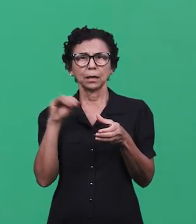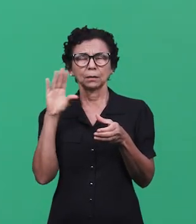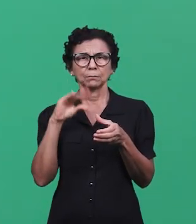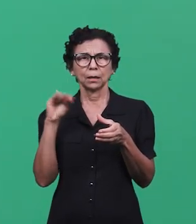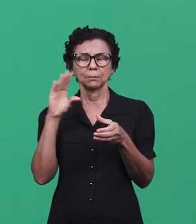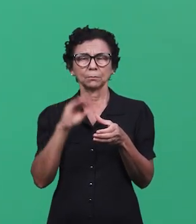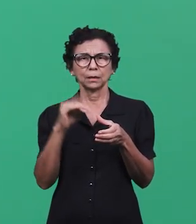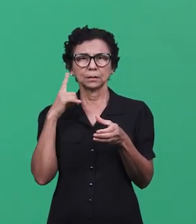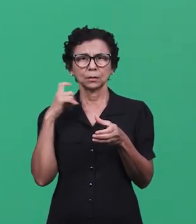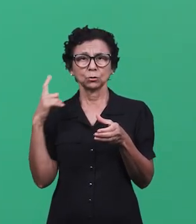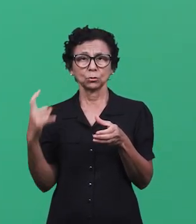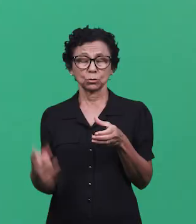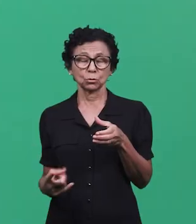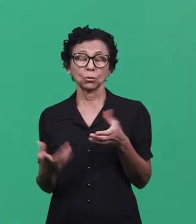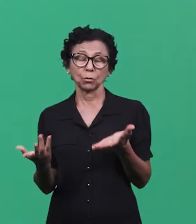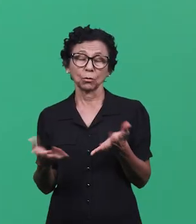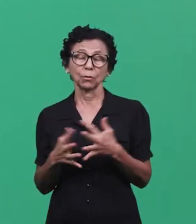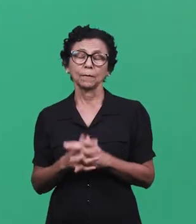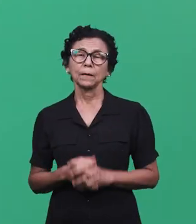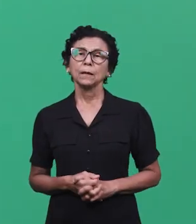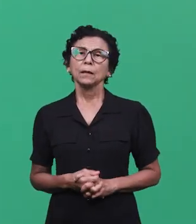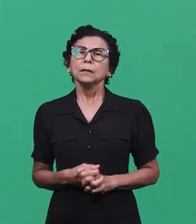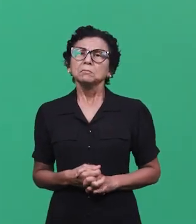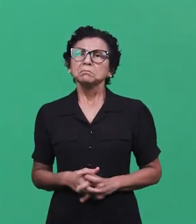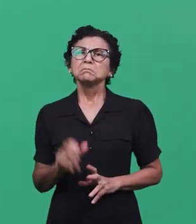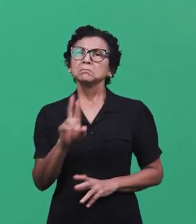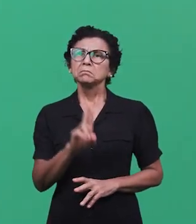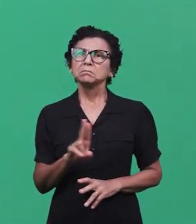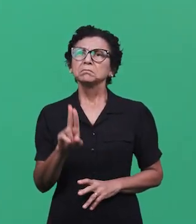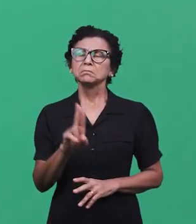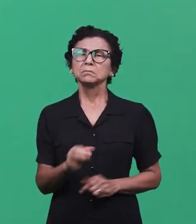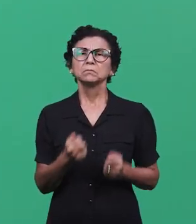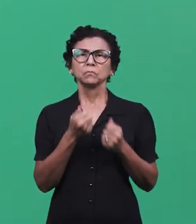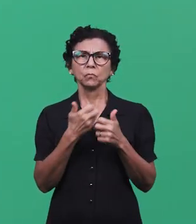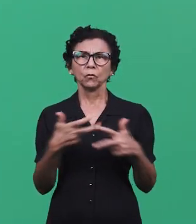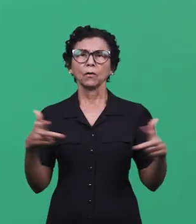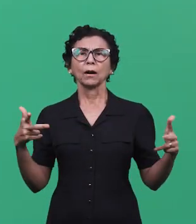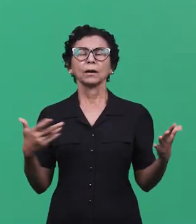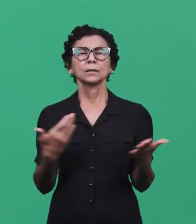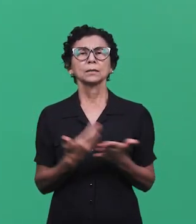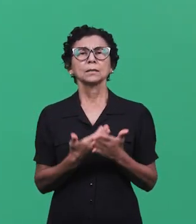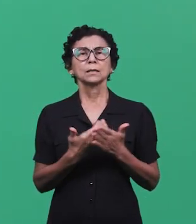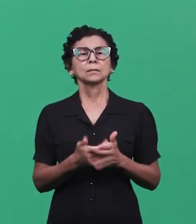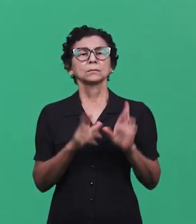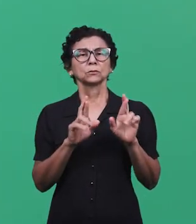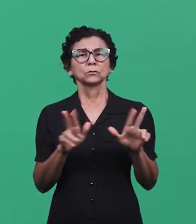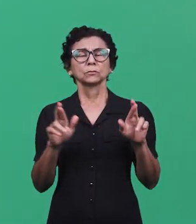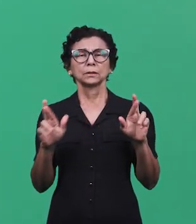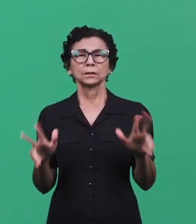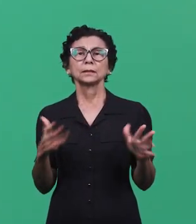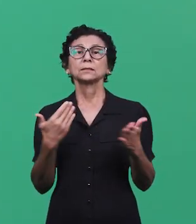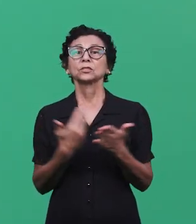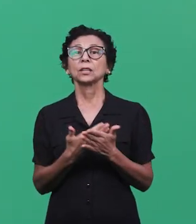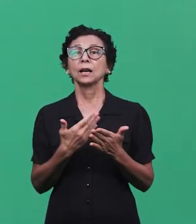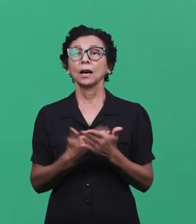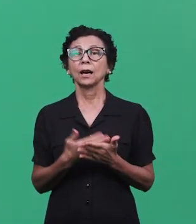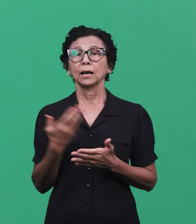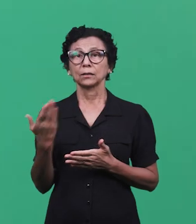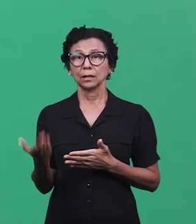aí adquirir, mas ele pode ser usado em muitas aulas, tá? Em diferentes aulas, exatamente porque